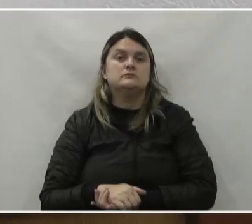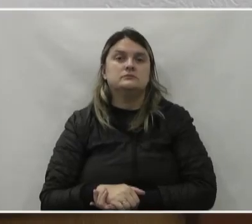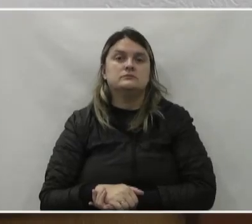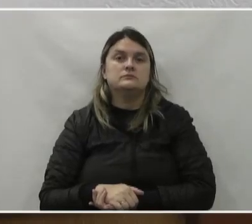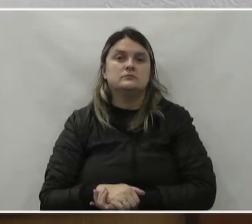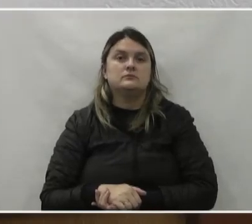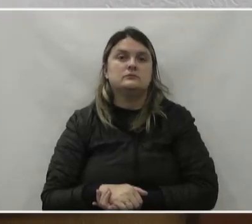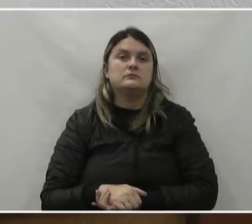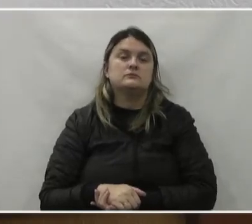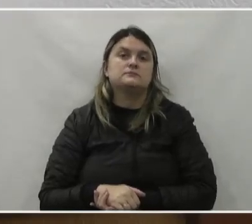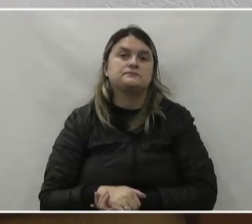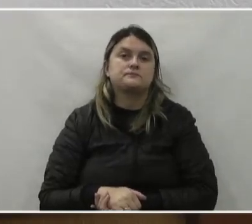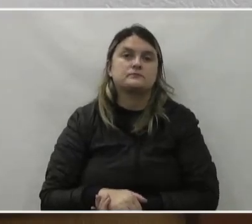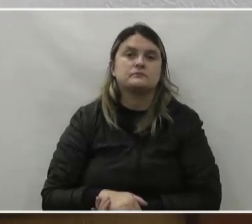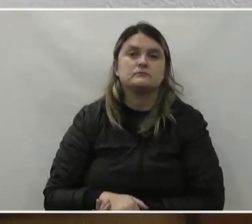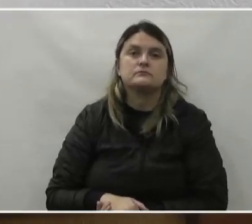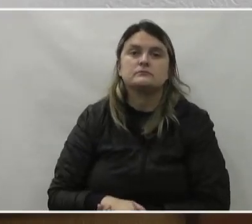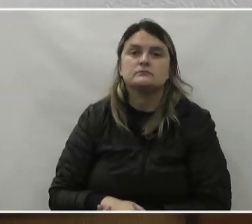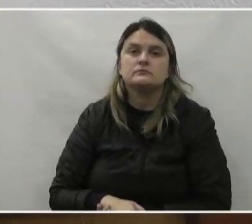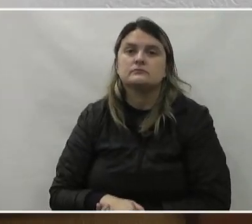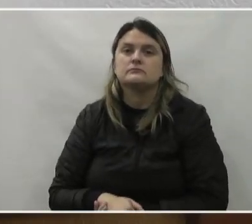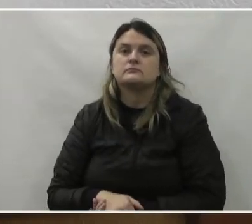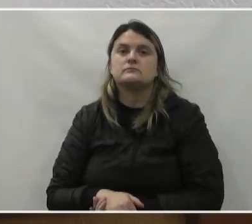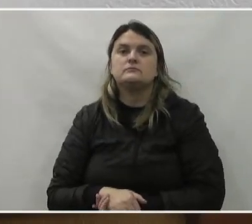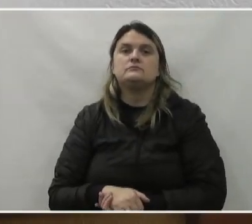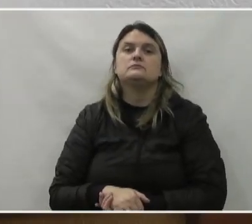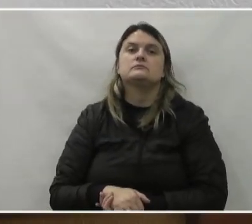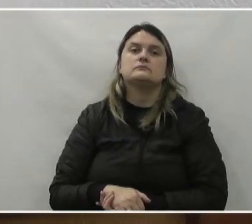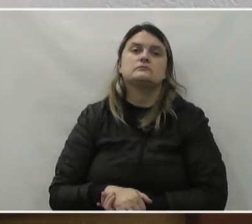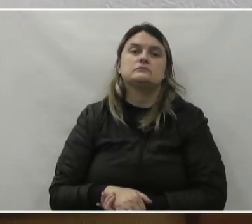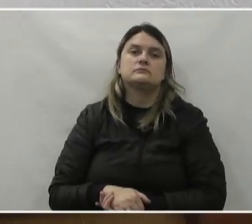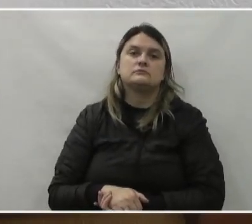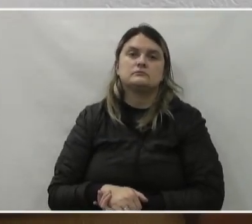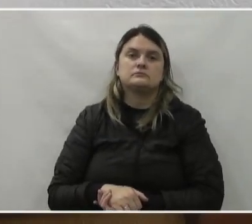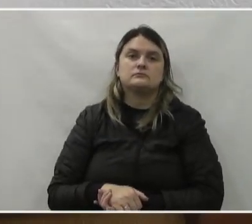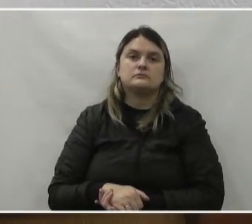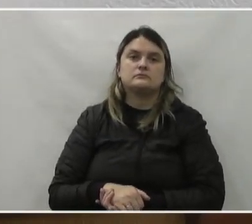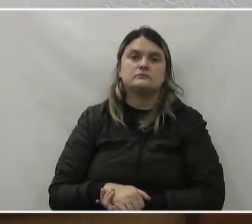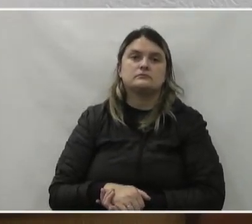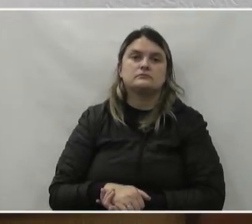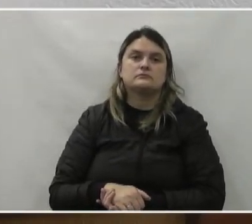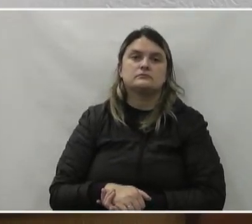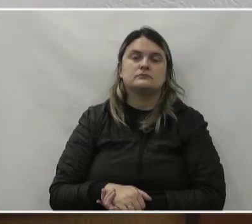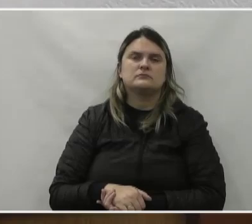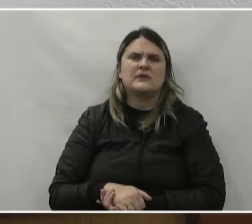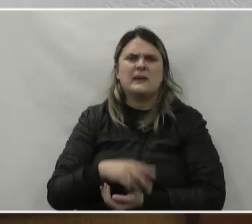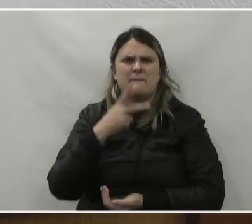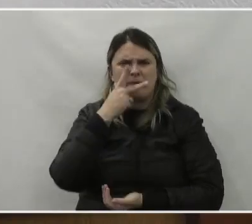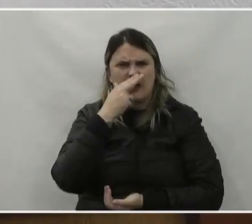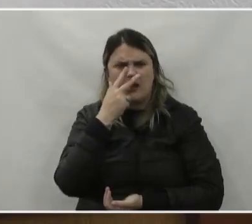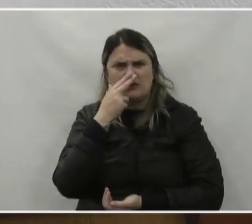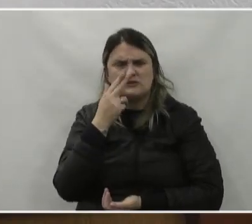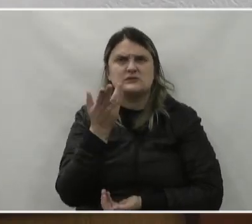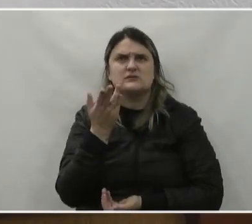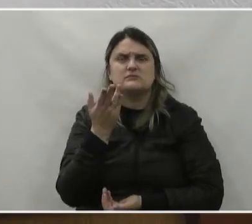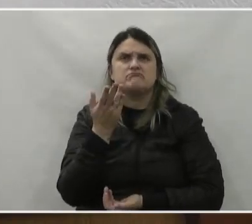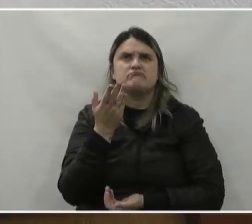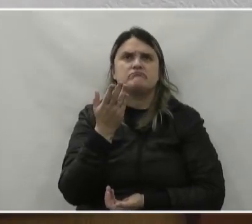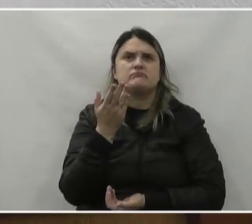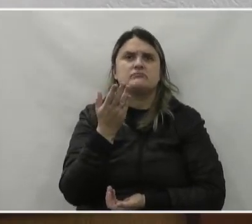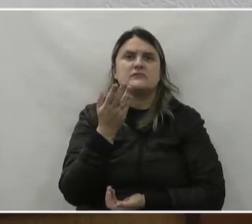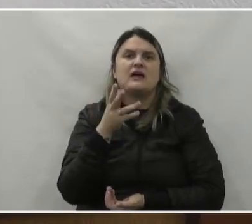Que se pare essa o que eu digo de, também me reporto à birra, de ficar